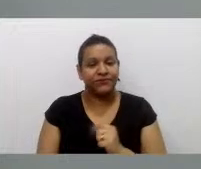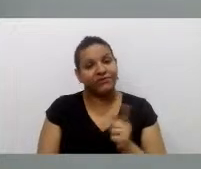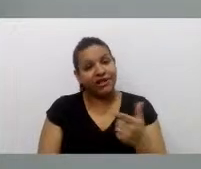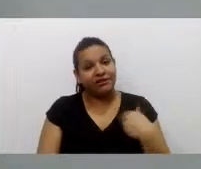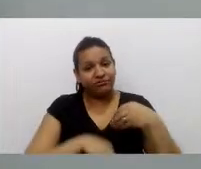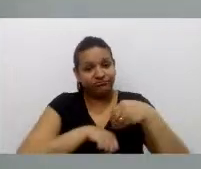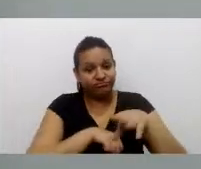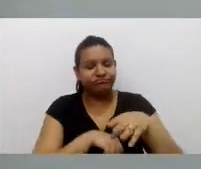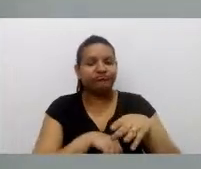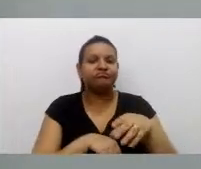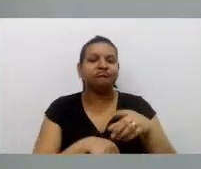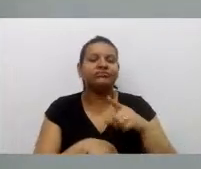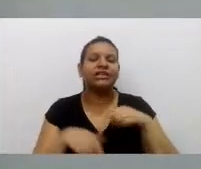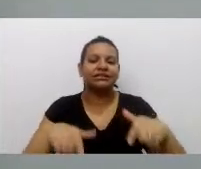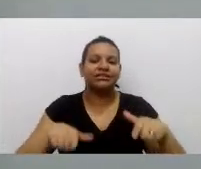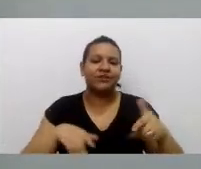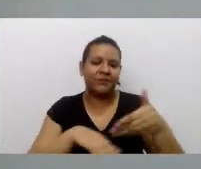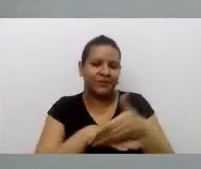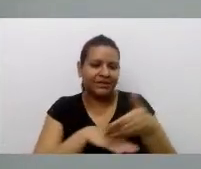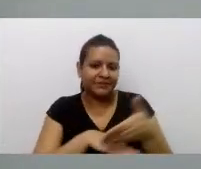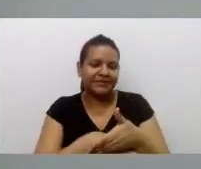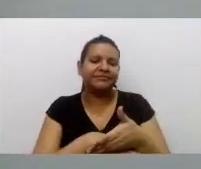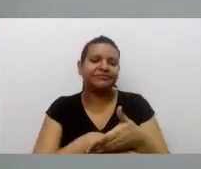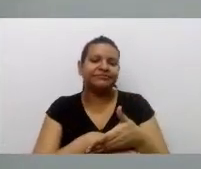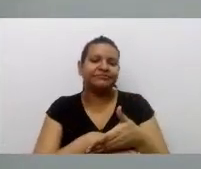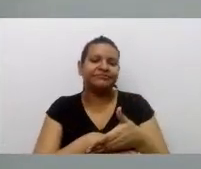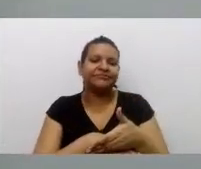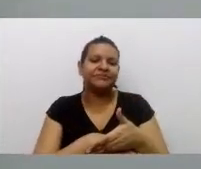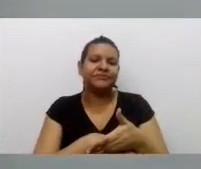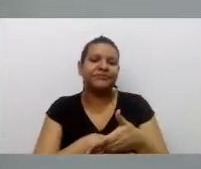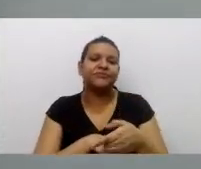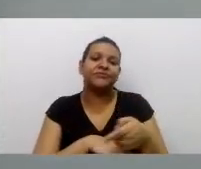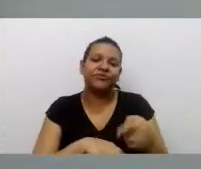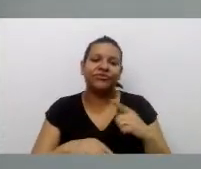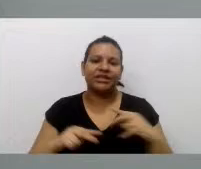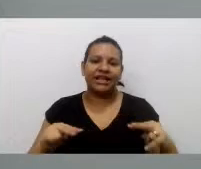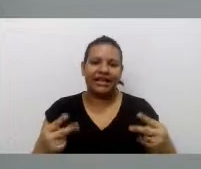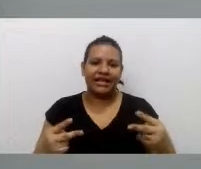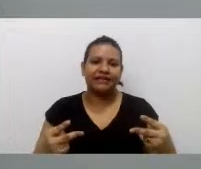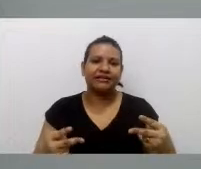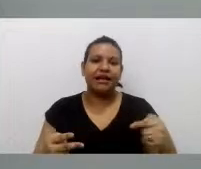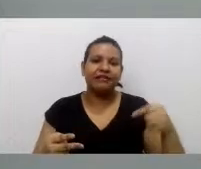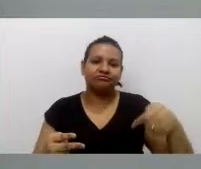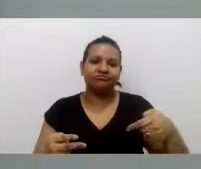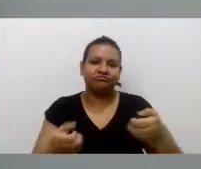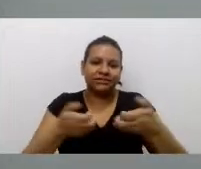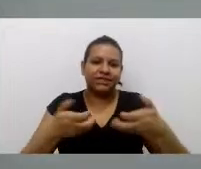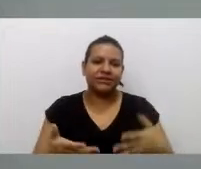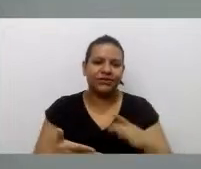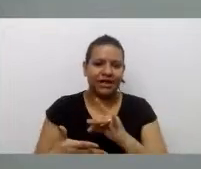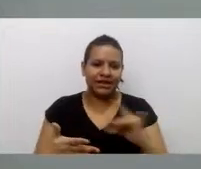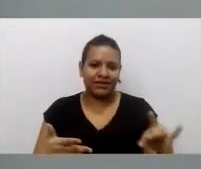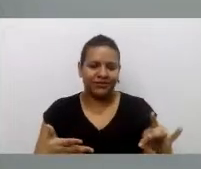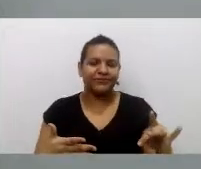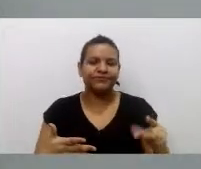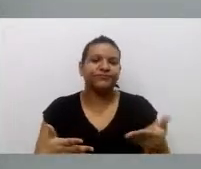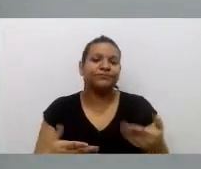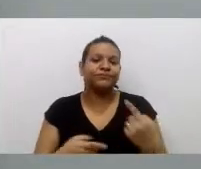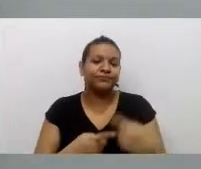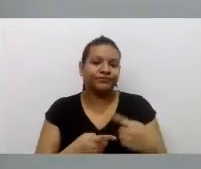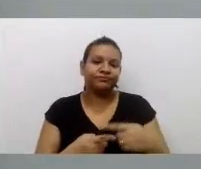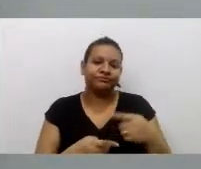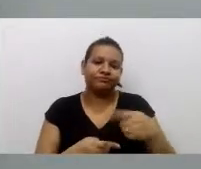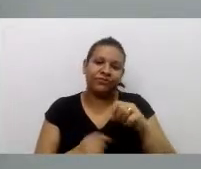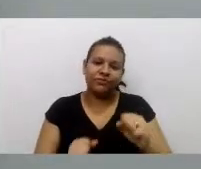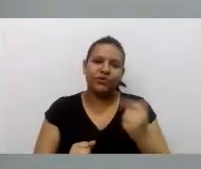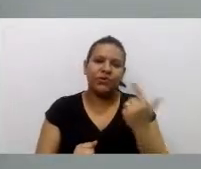temos um certificado de participação, e o link está sempre aqui na descrição de cada sessão, para que você faça a sua